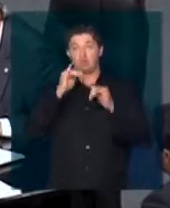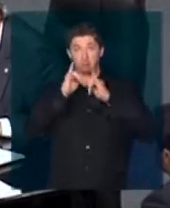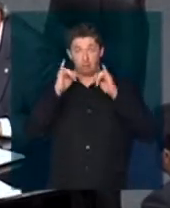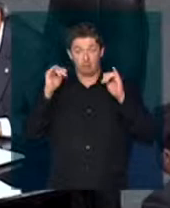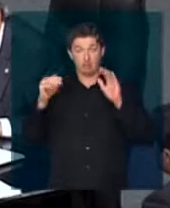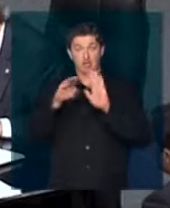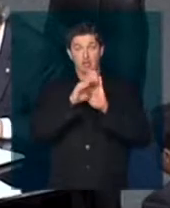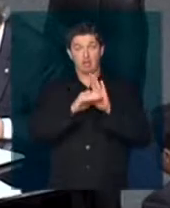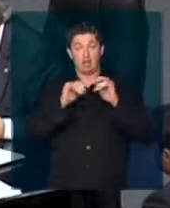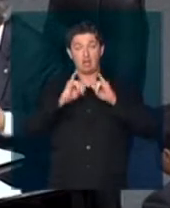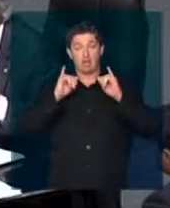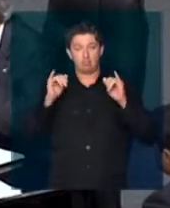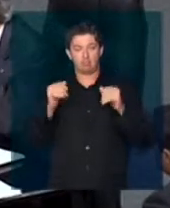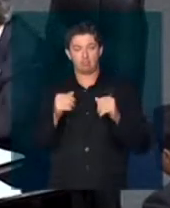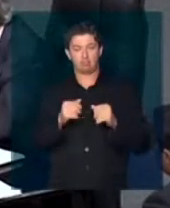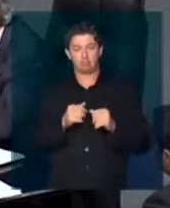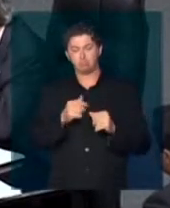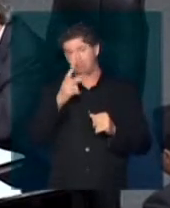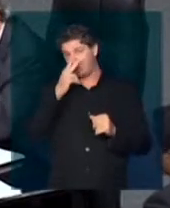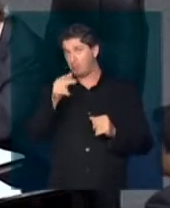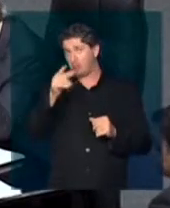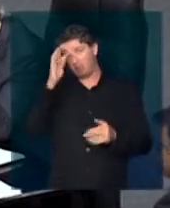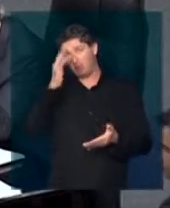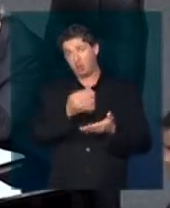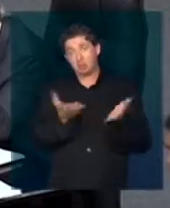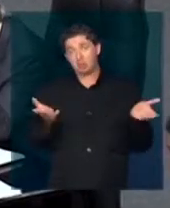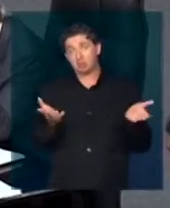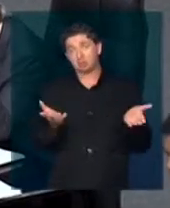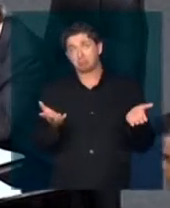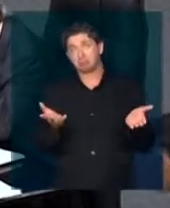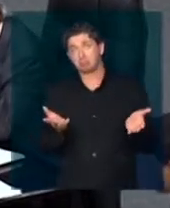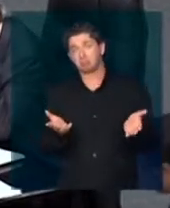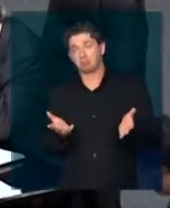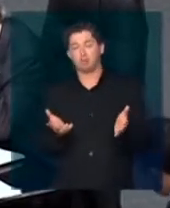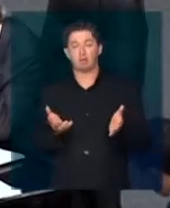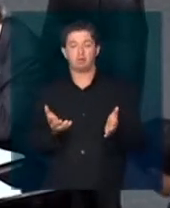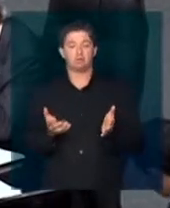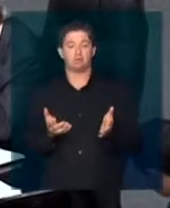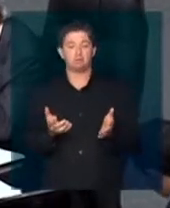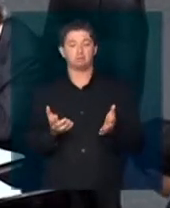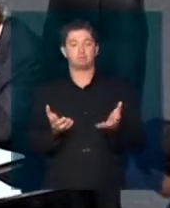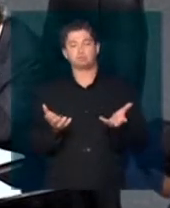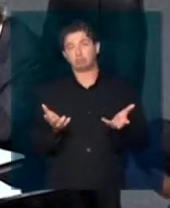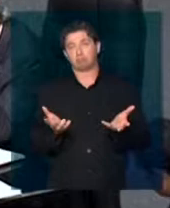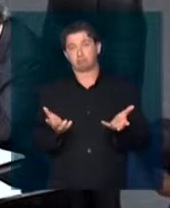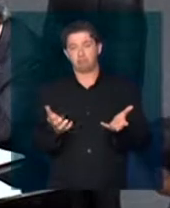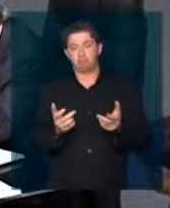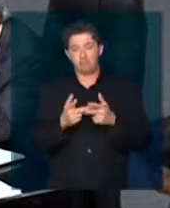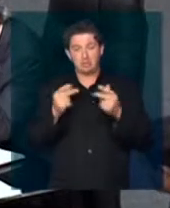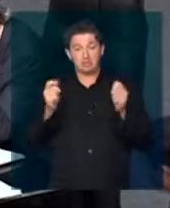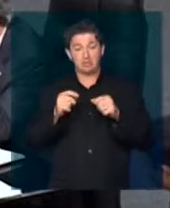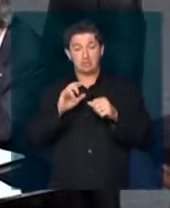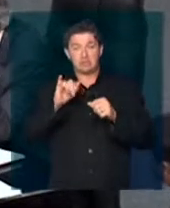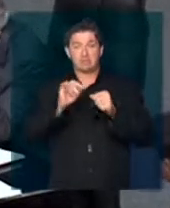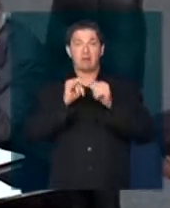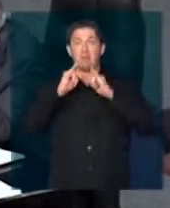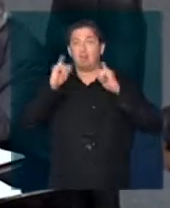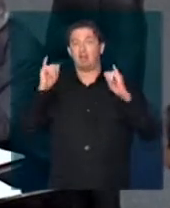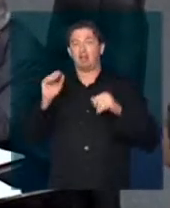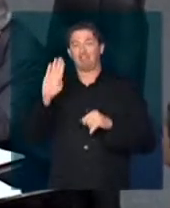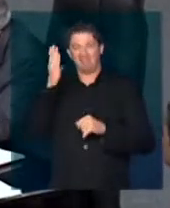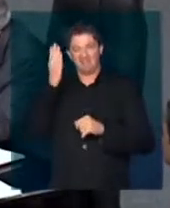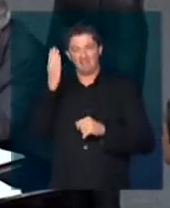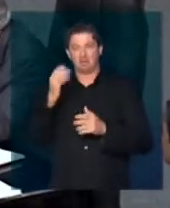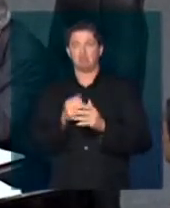em campanha eleitoral? Eu acho que é uma tese. Eu acho que é uma tese. Não deixa de ser, se você fizer uma propaganda